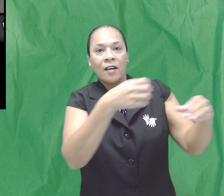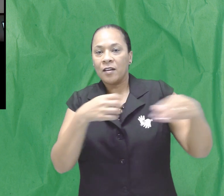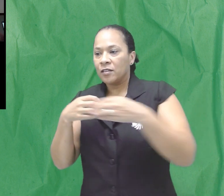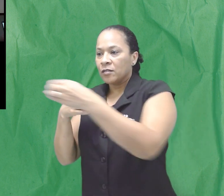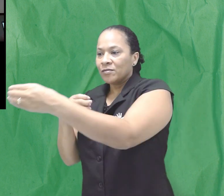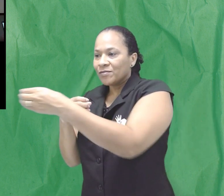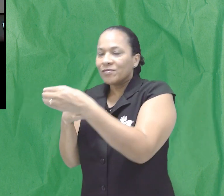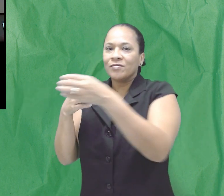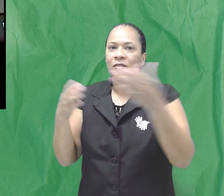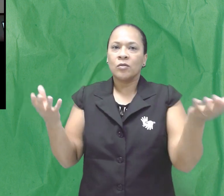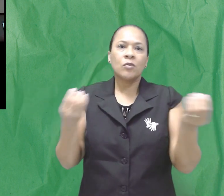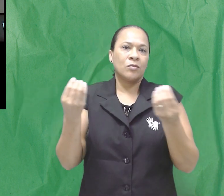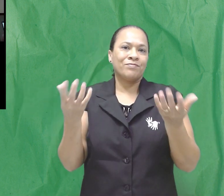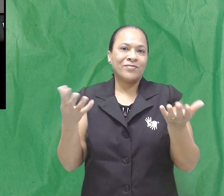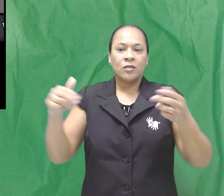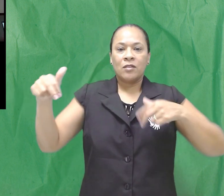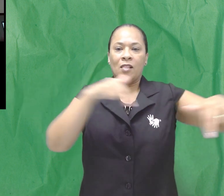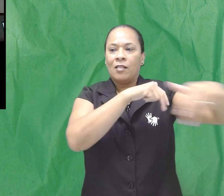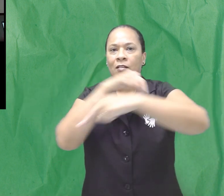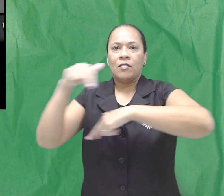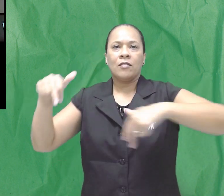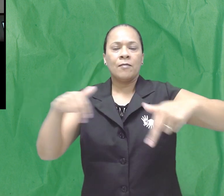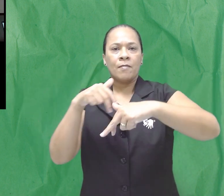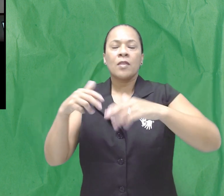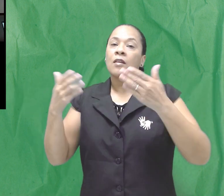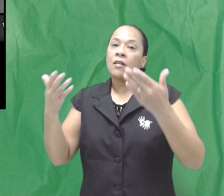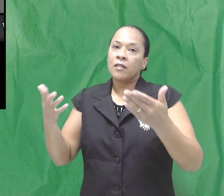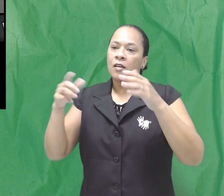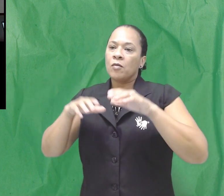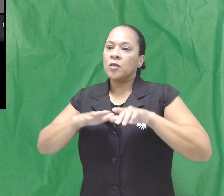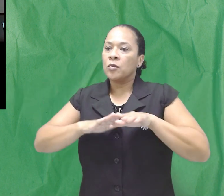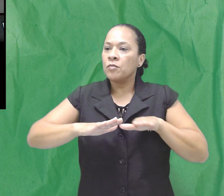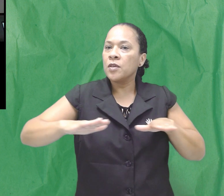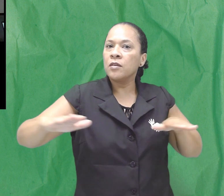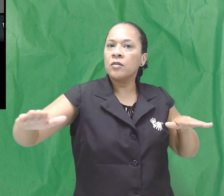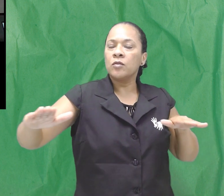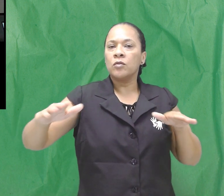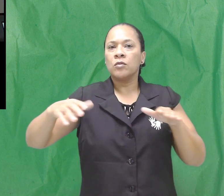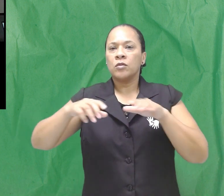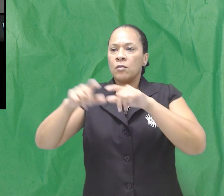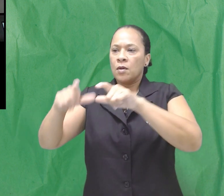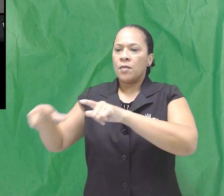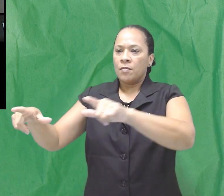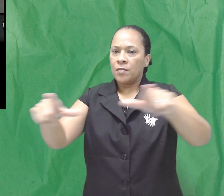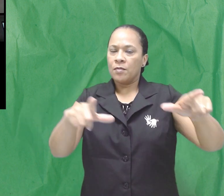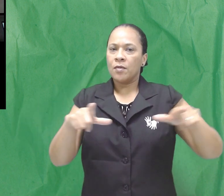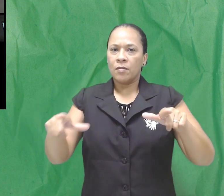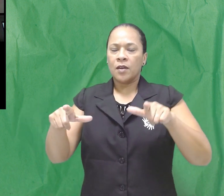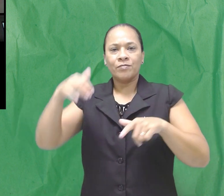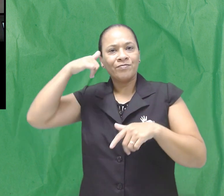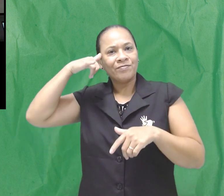pisos antiderrapantes são importantes para que evite, né, para que sejam minimizados esses tipos